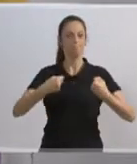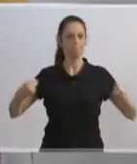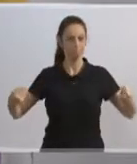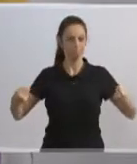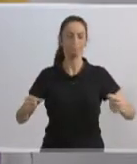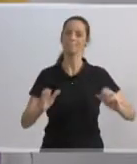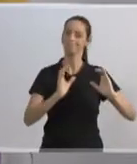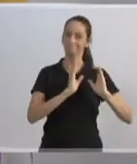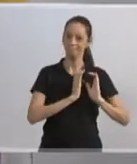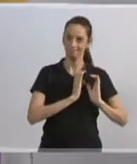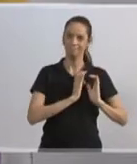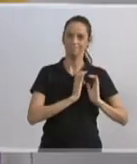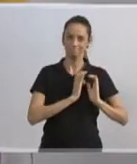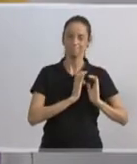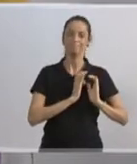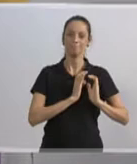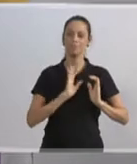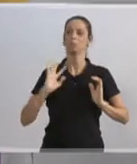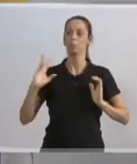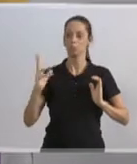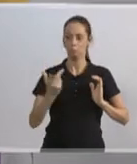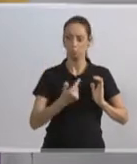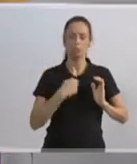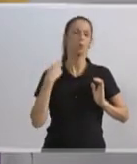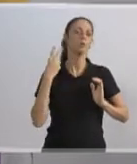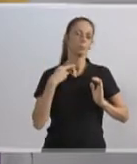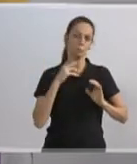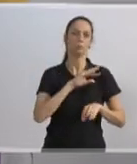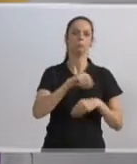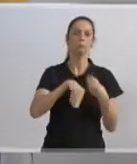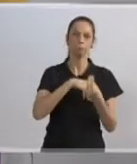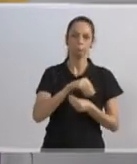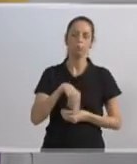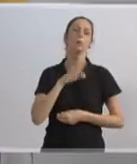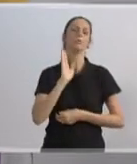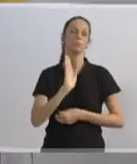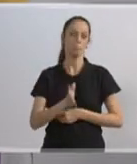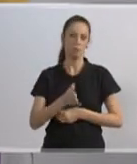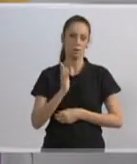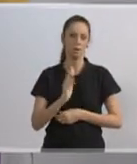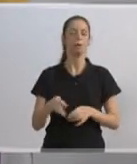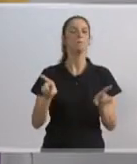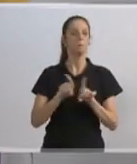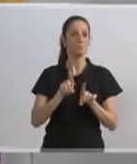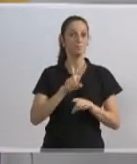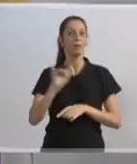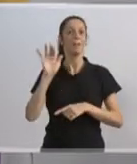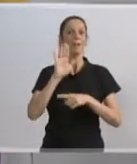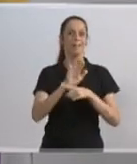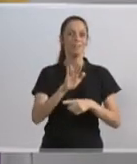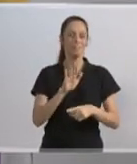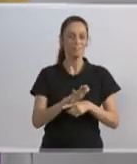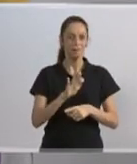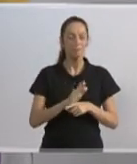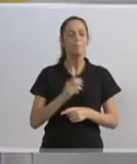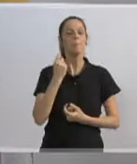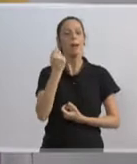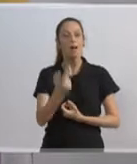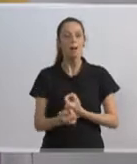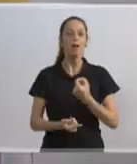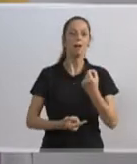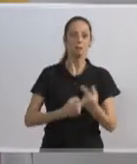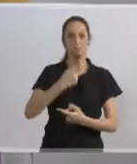pai com certeza todos os vereadores estão aqui envolvendo sair também com algumas pessoas também